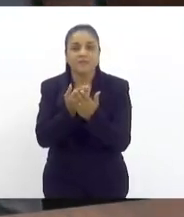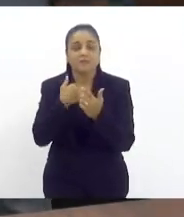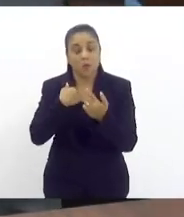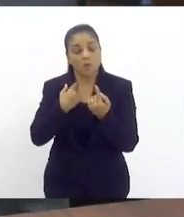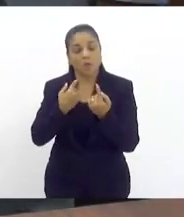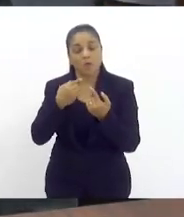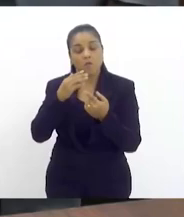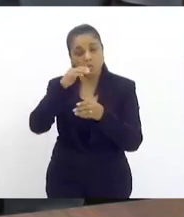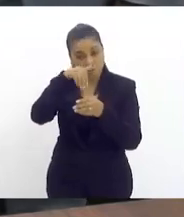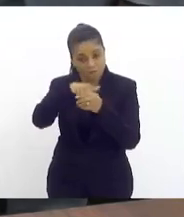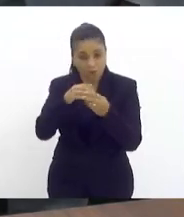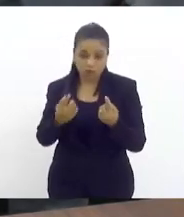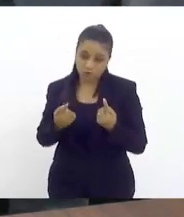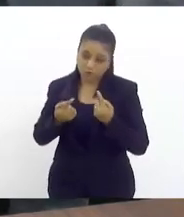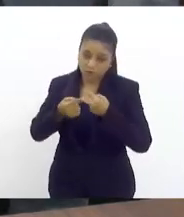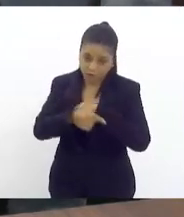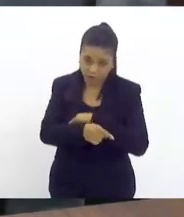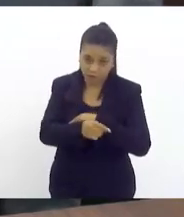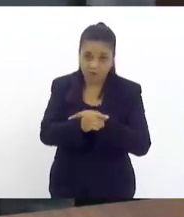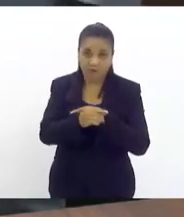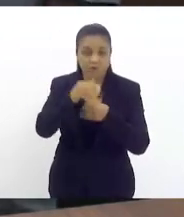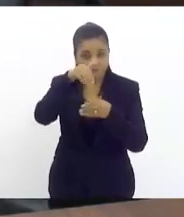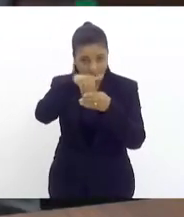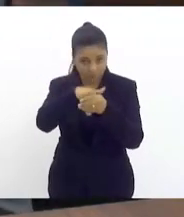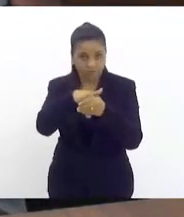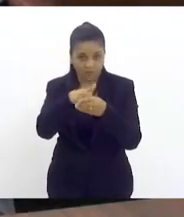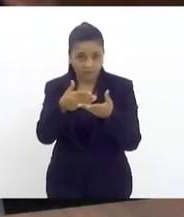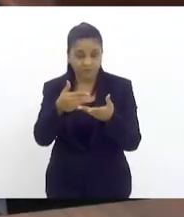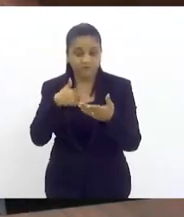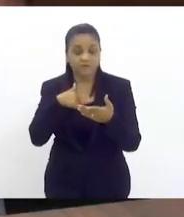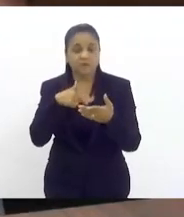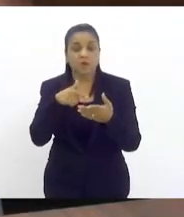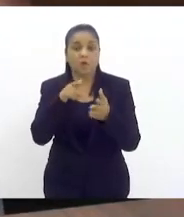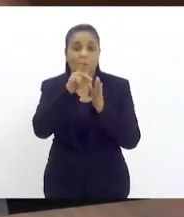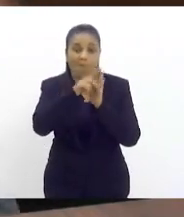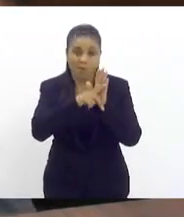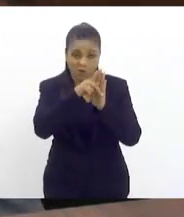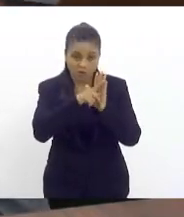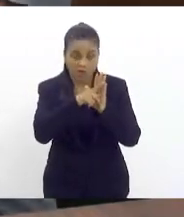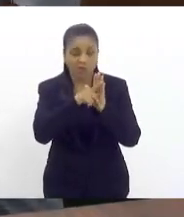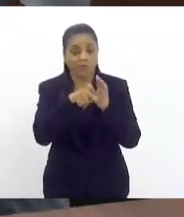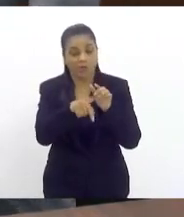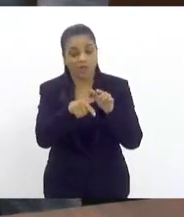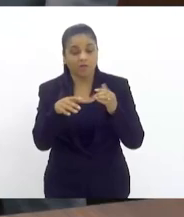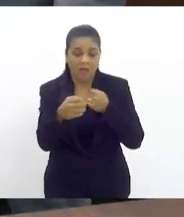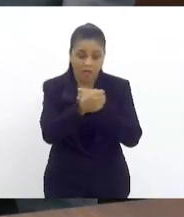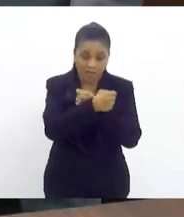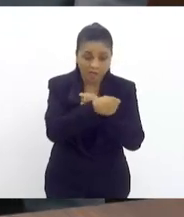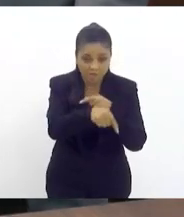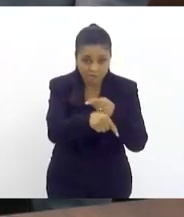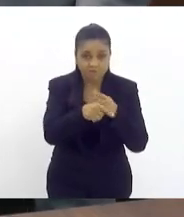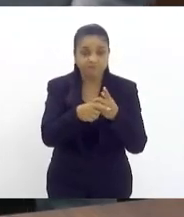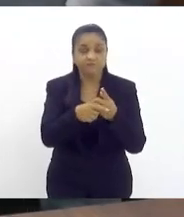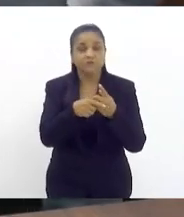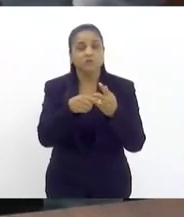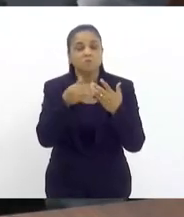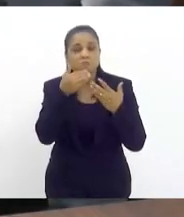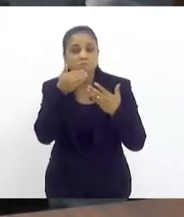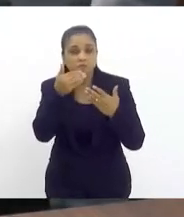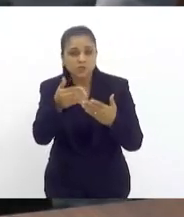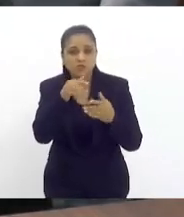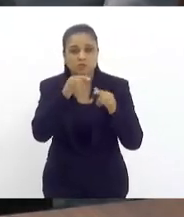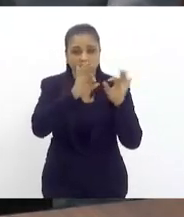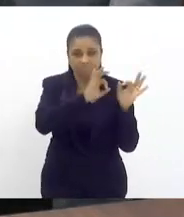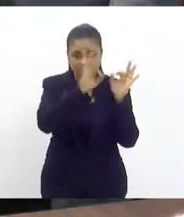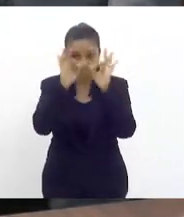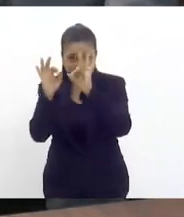contrário, mas por conta da imensidão do projeto que ele vai abraçar, nós votamos a favor. Mas eu queria pedir imensamente às pessoas que estão